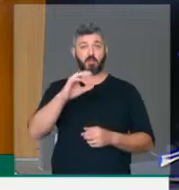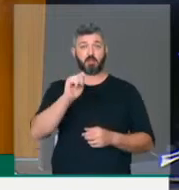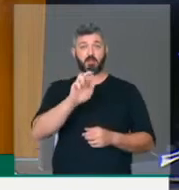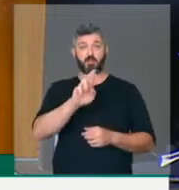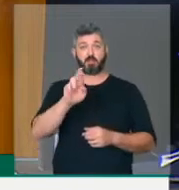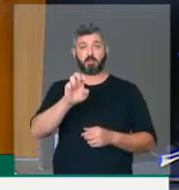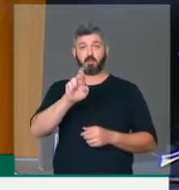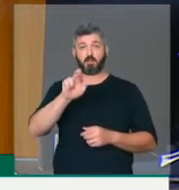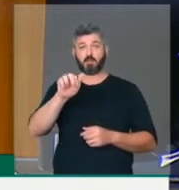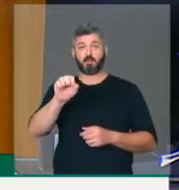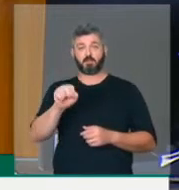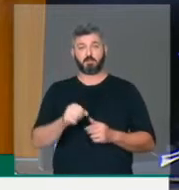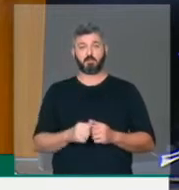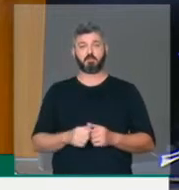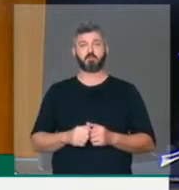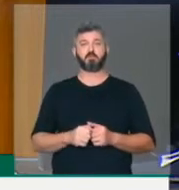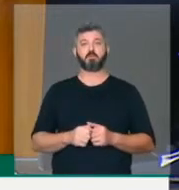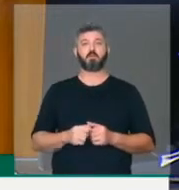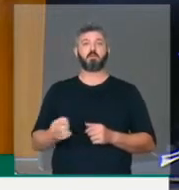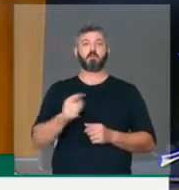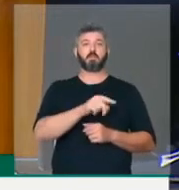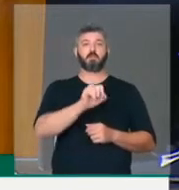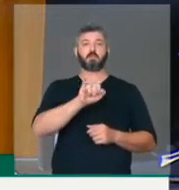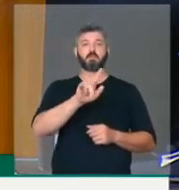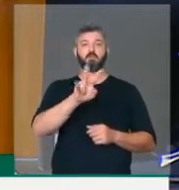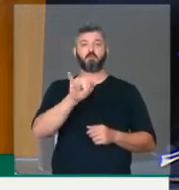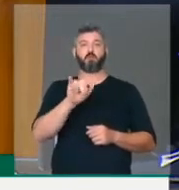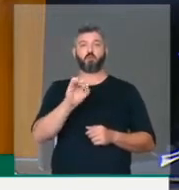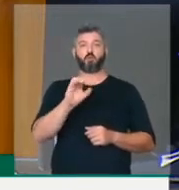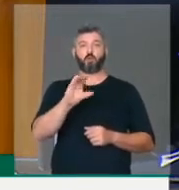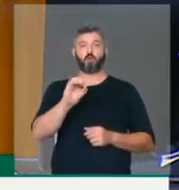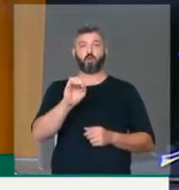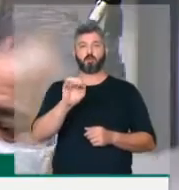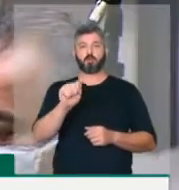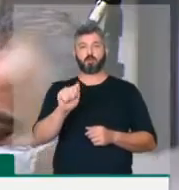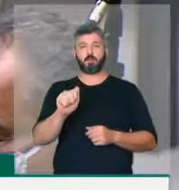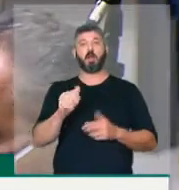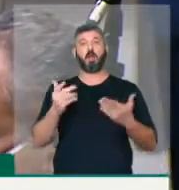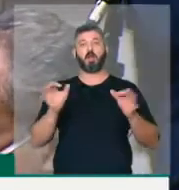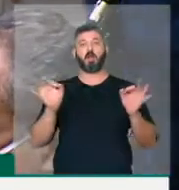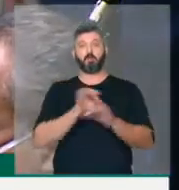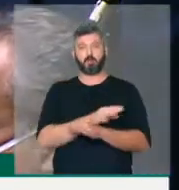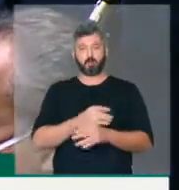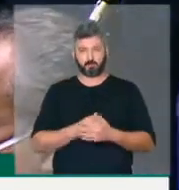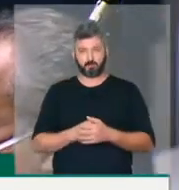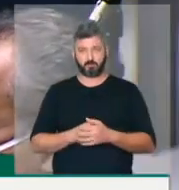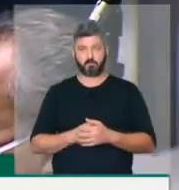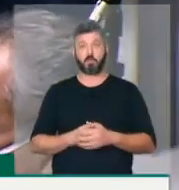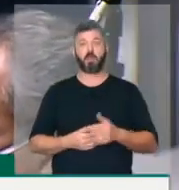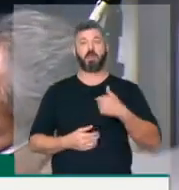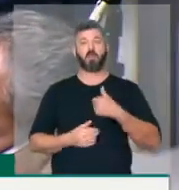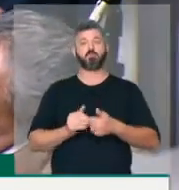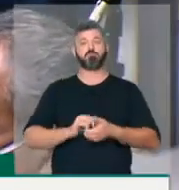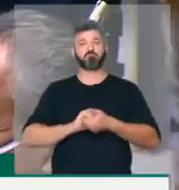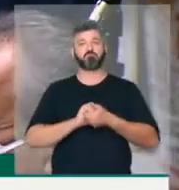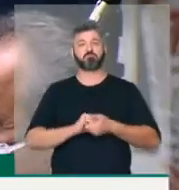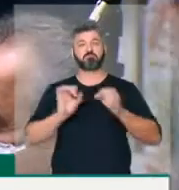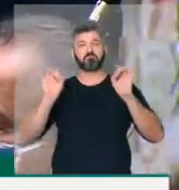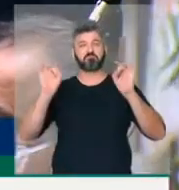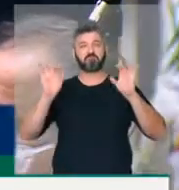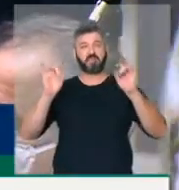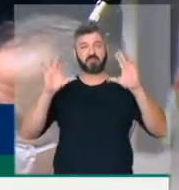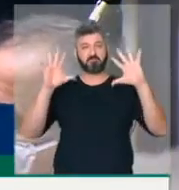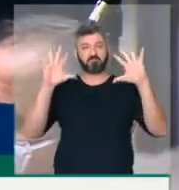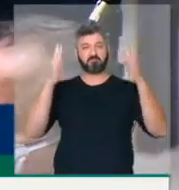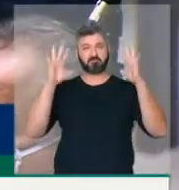Senhor deputado Silvio Costa, eu vou encerrar a votação. Presidente, eu quero fazer uma saudação especial